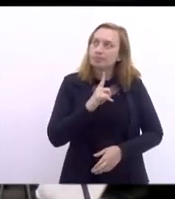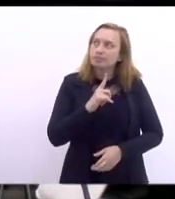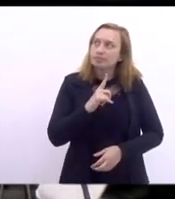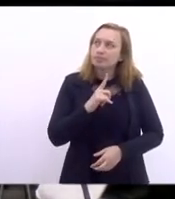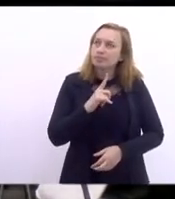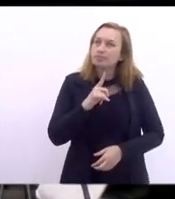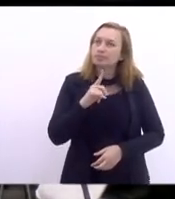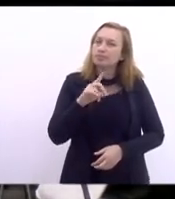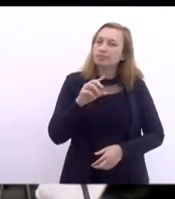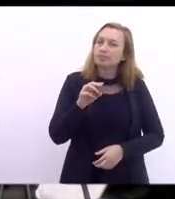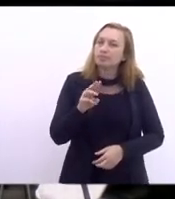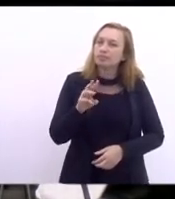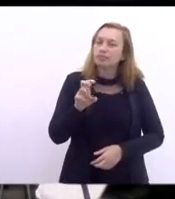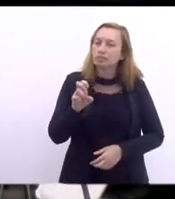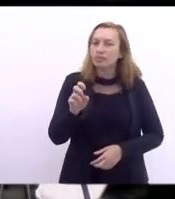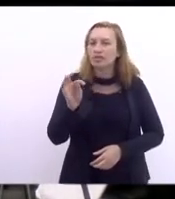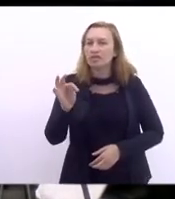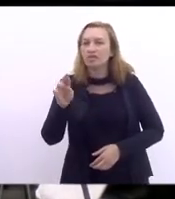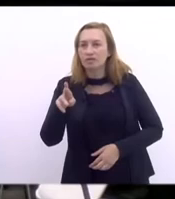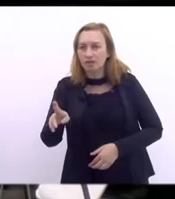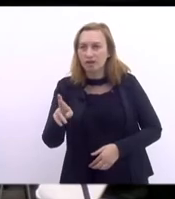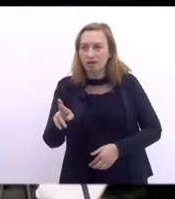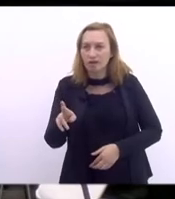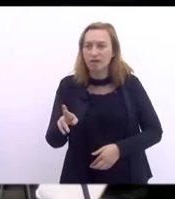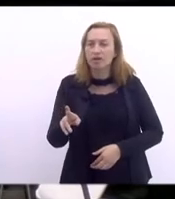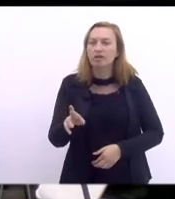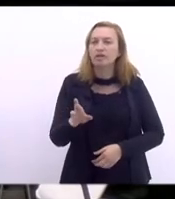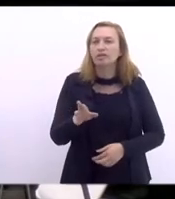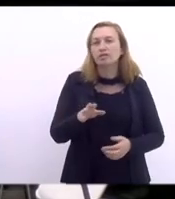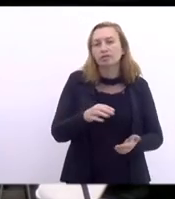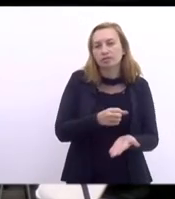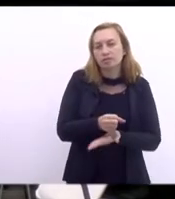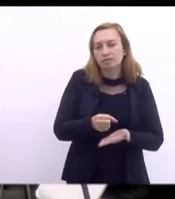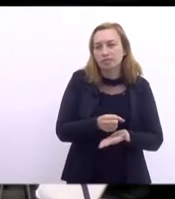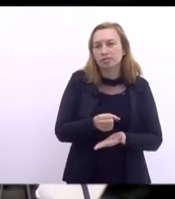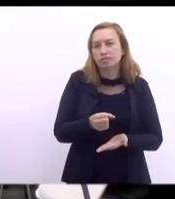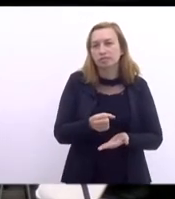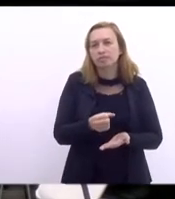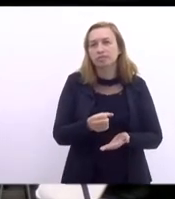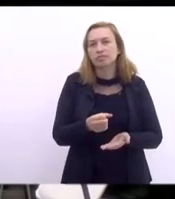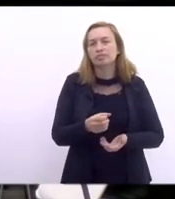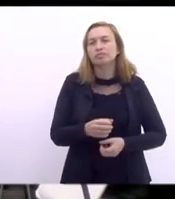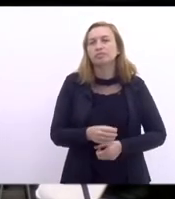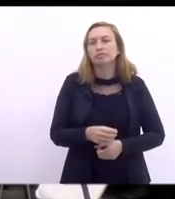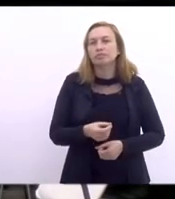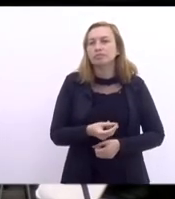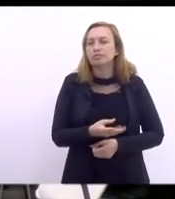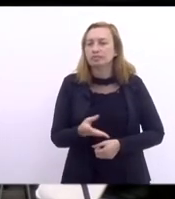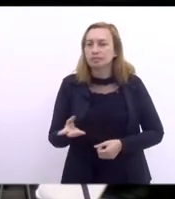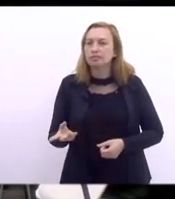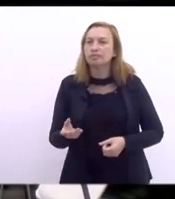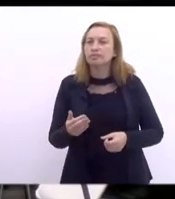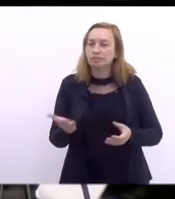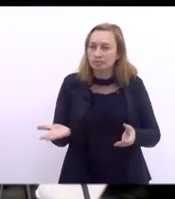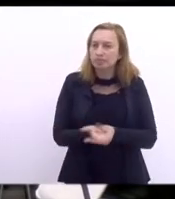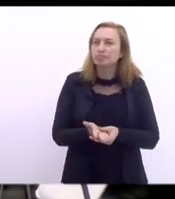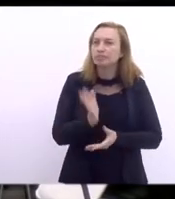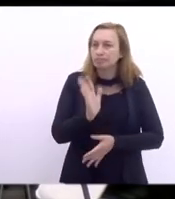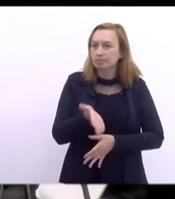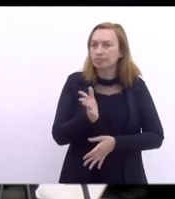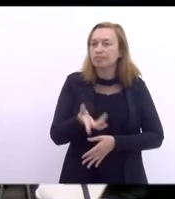do wafer que foi rapaz isso então eu muitos muitos processos já tem